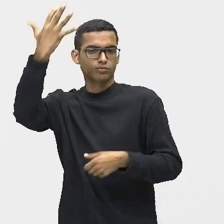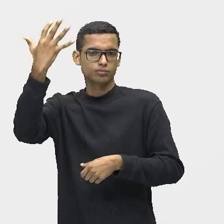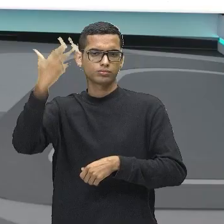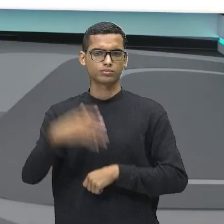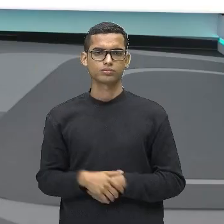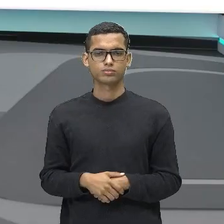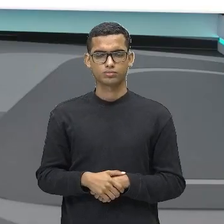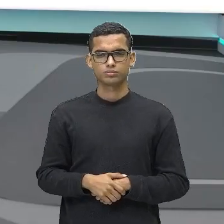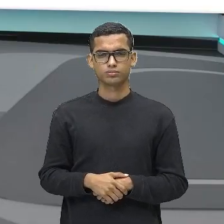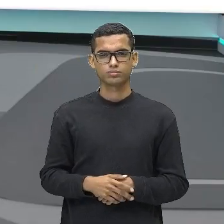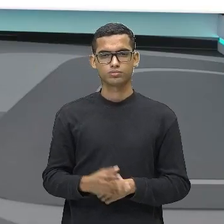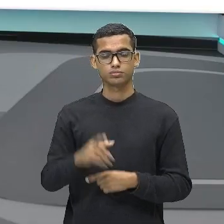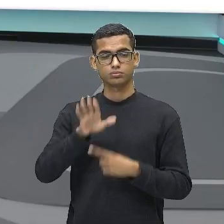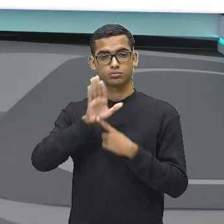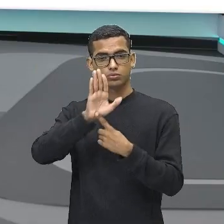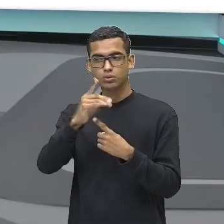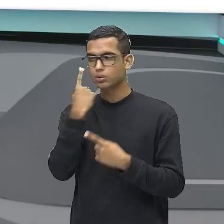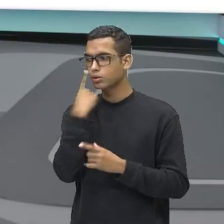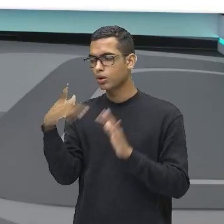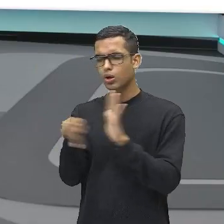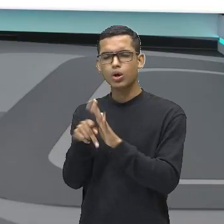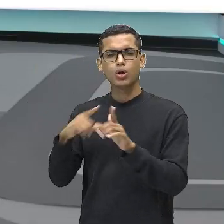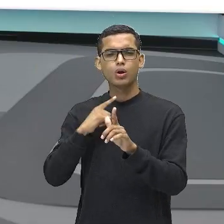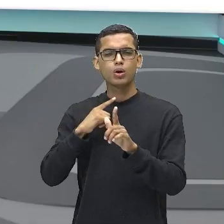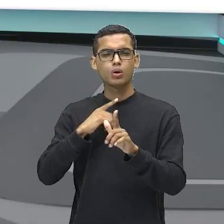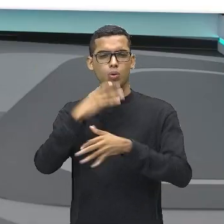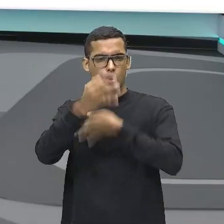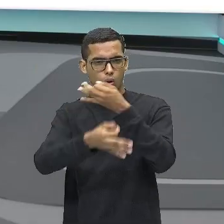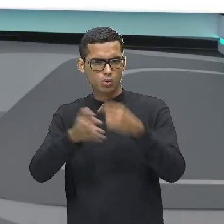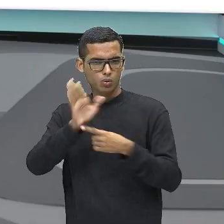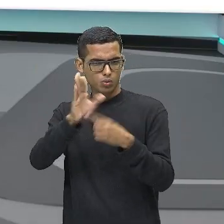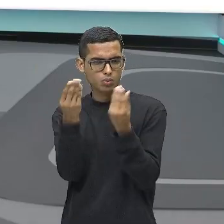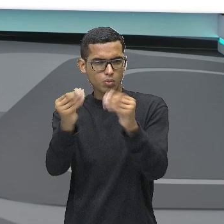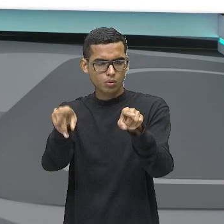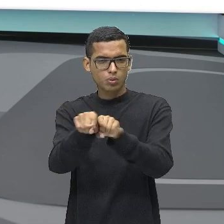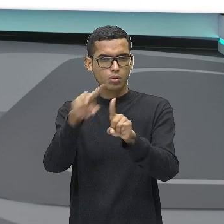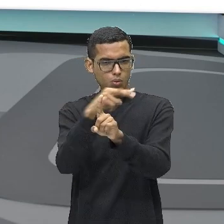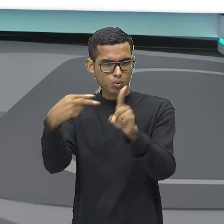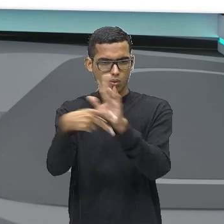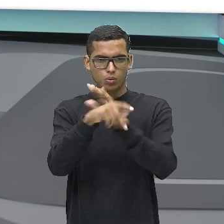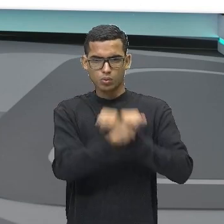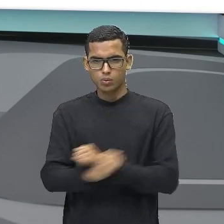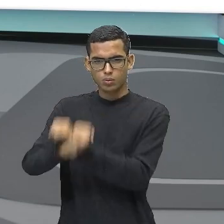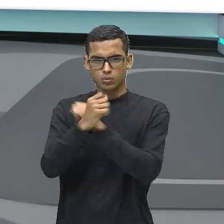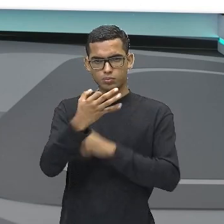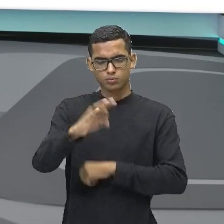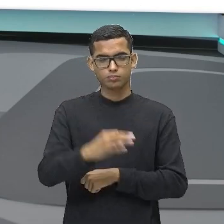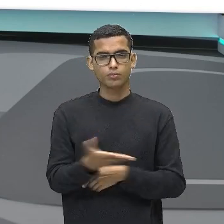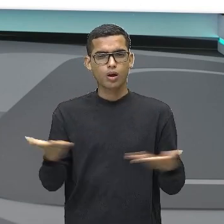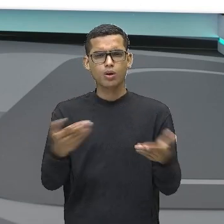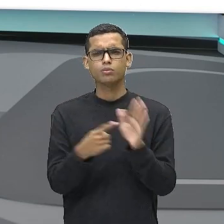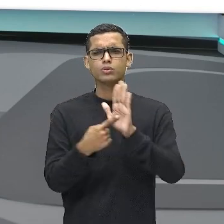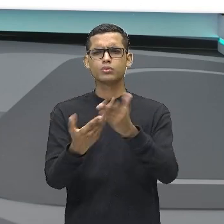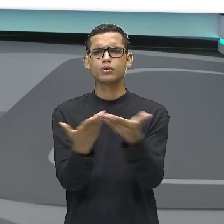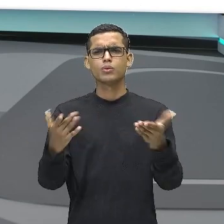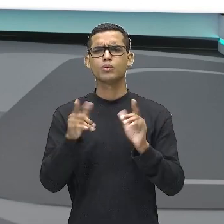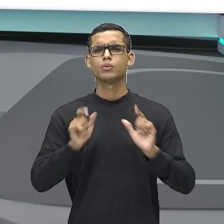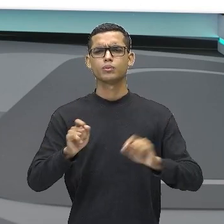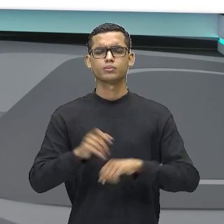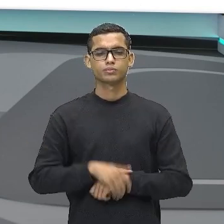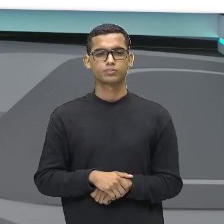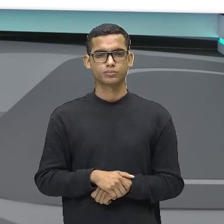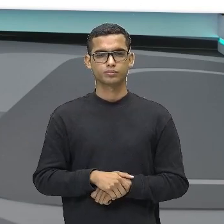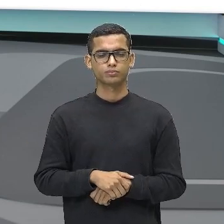apresentados, colocados para defender um ponto de vista, como a gente observou aí no nosso planejamento. Agora eu quero apresentar para vocês